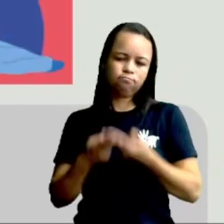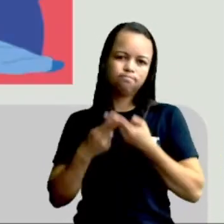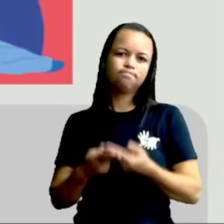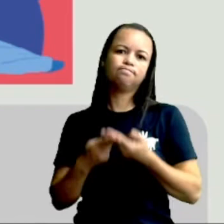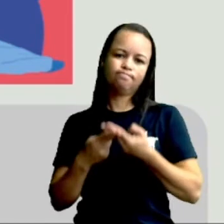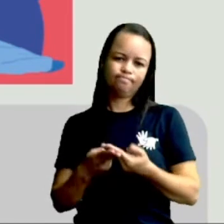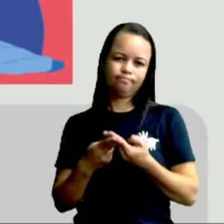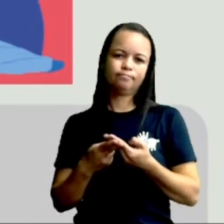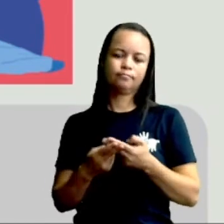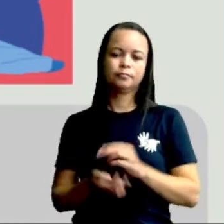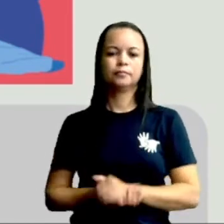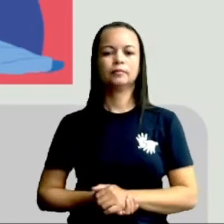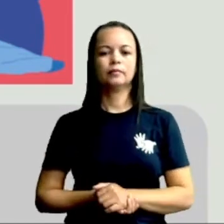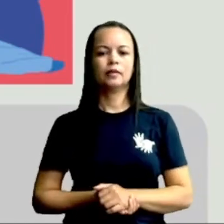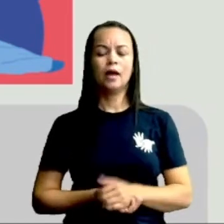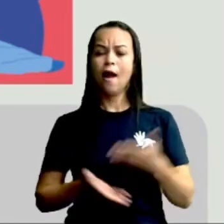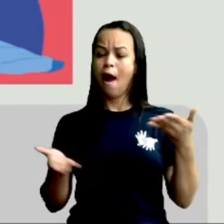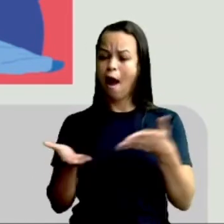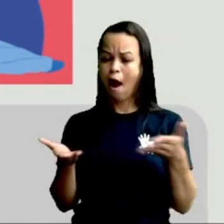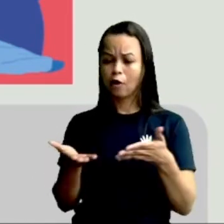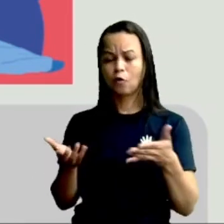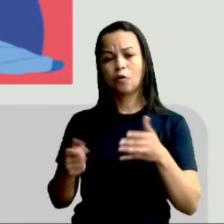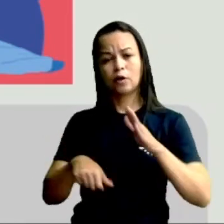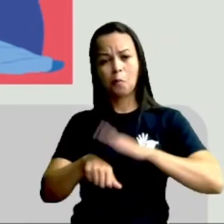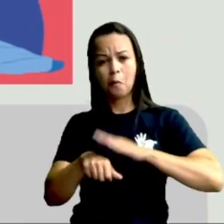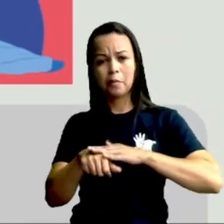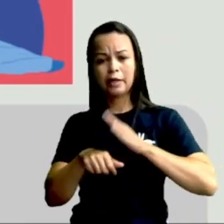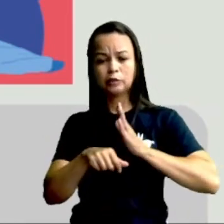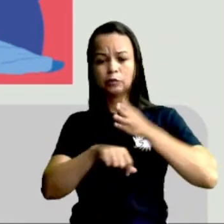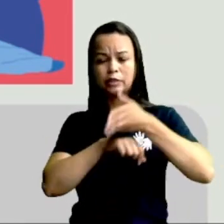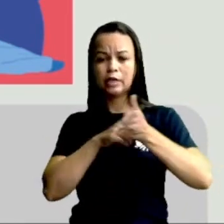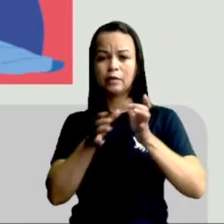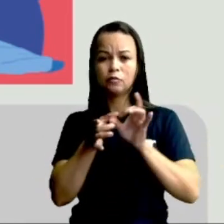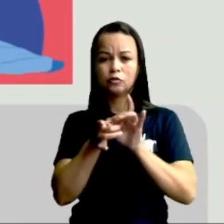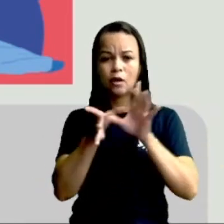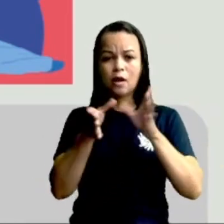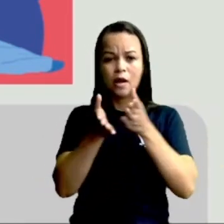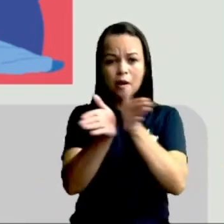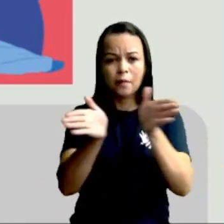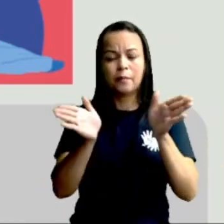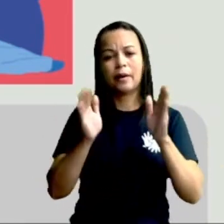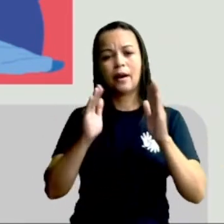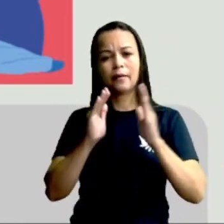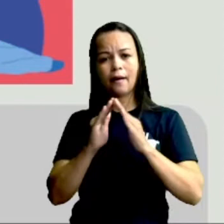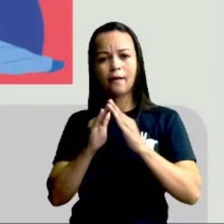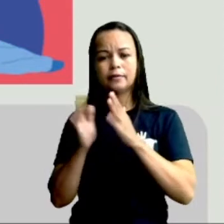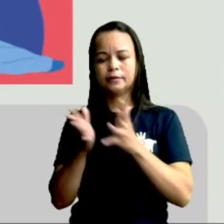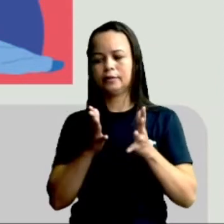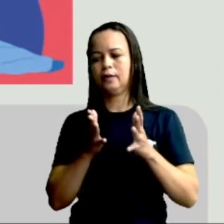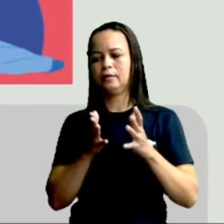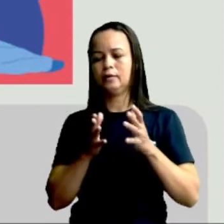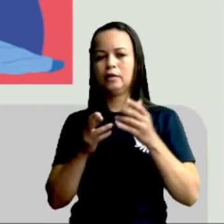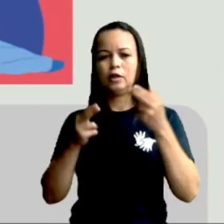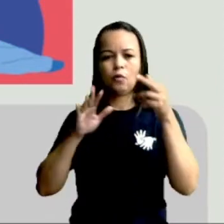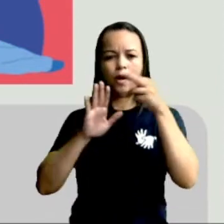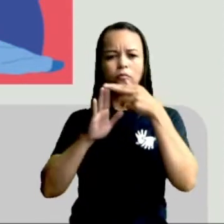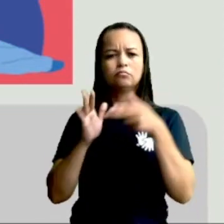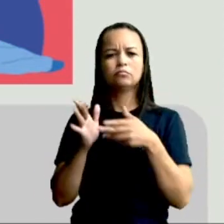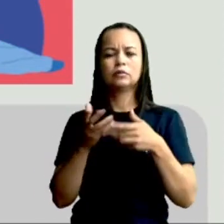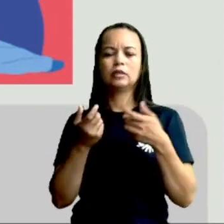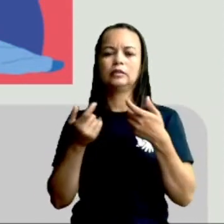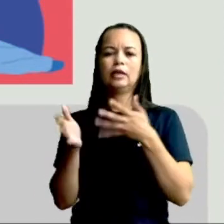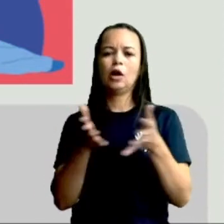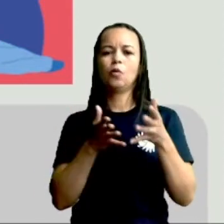pacientes. E agora é hora de irmos todos embora. Repitam comigo esta frase, que será o nosso hino